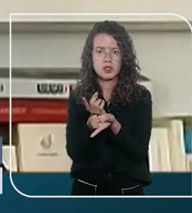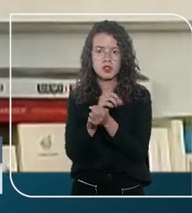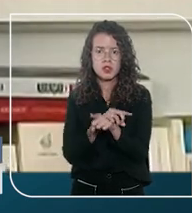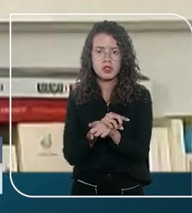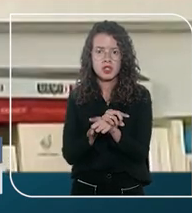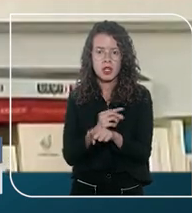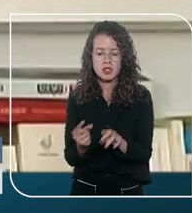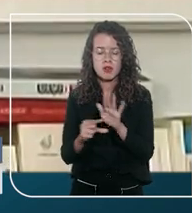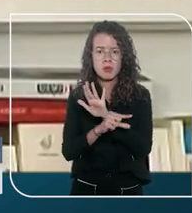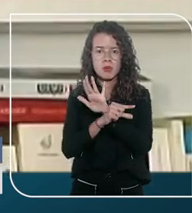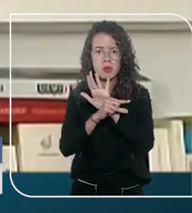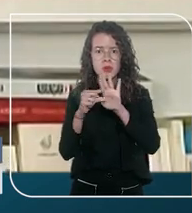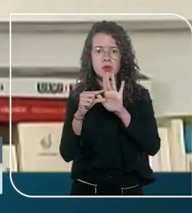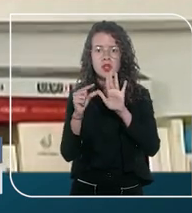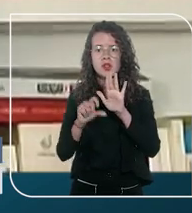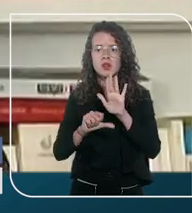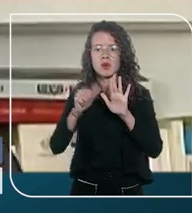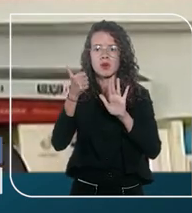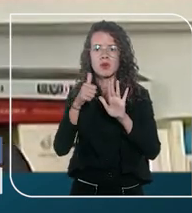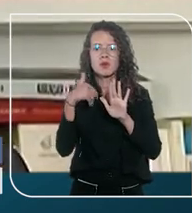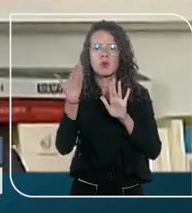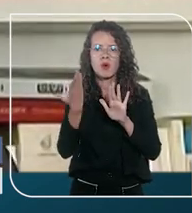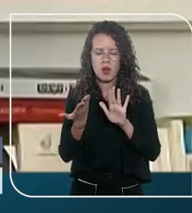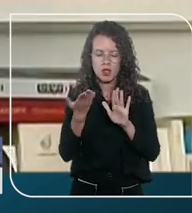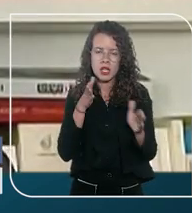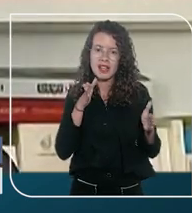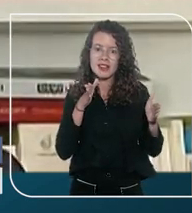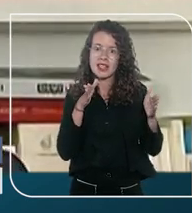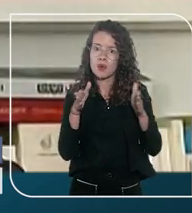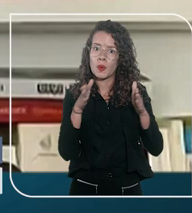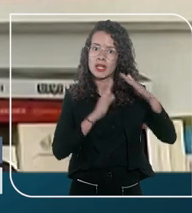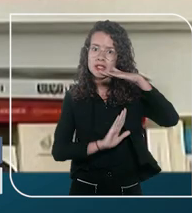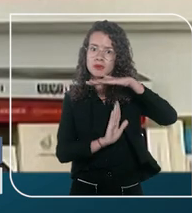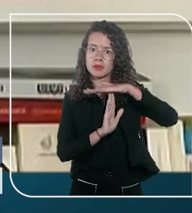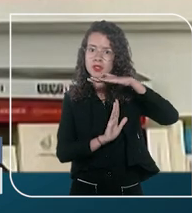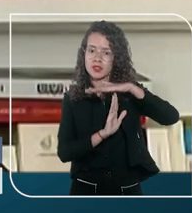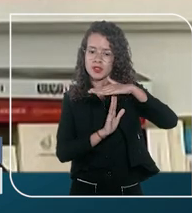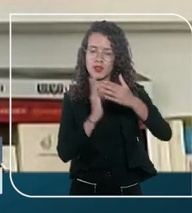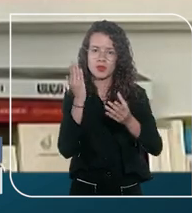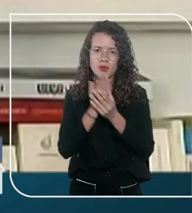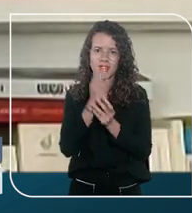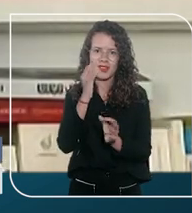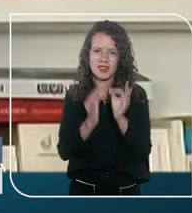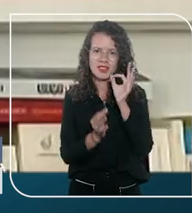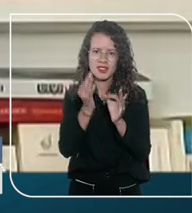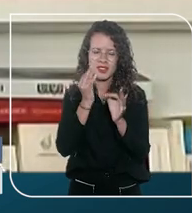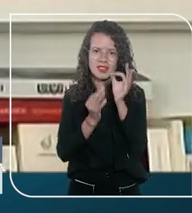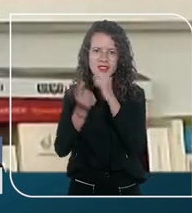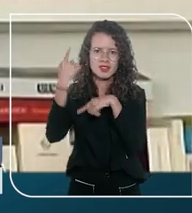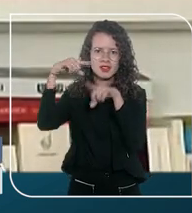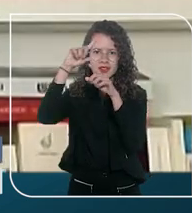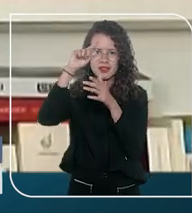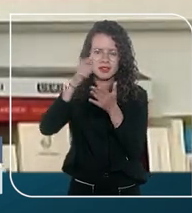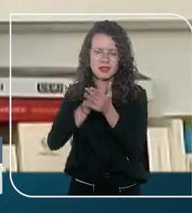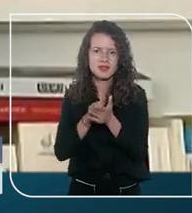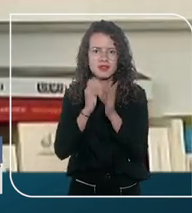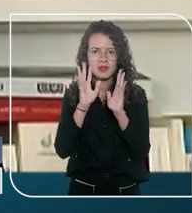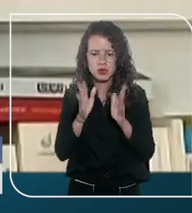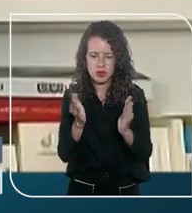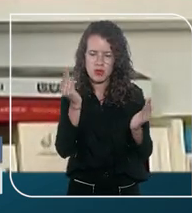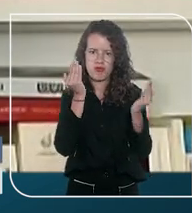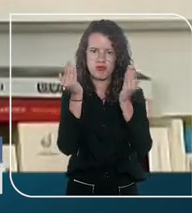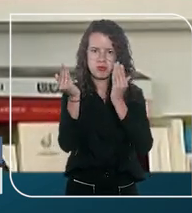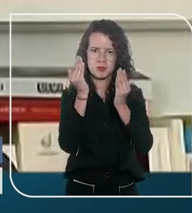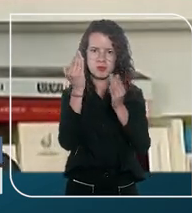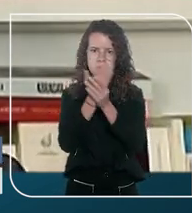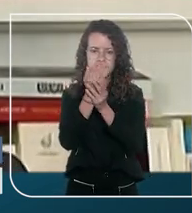ele restringe os julgados que podem ser objeto de comparação, né, em sede de